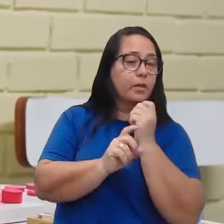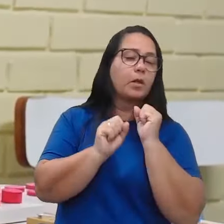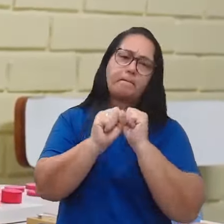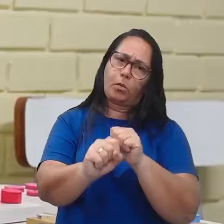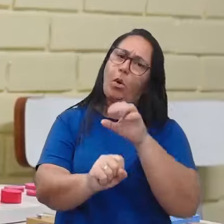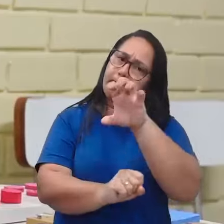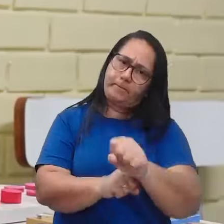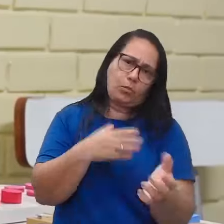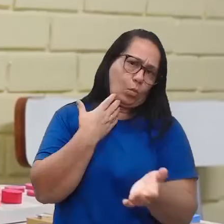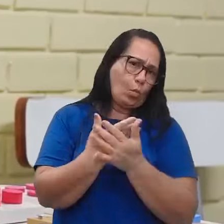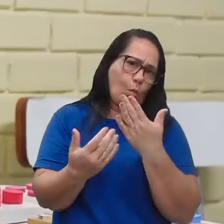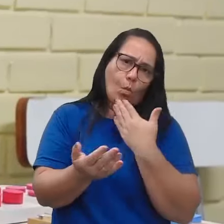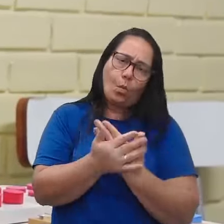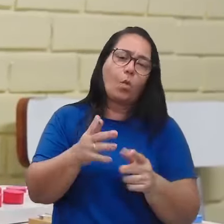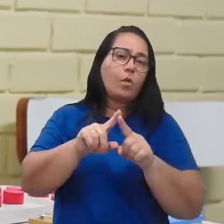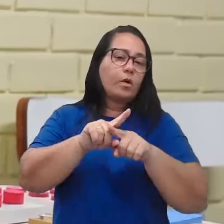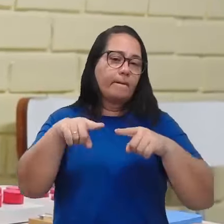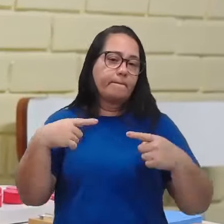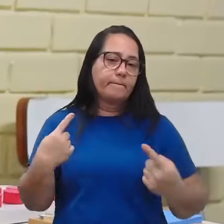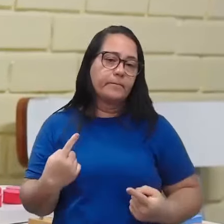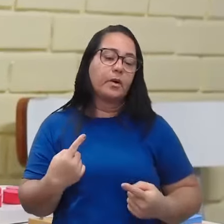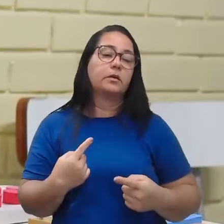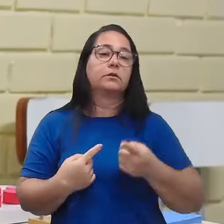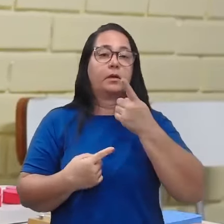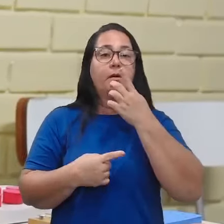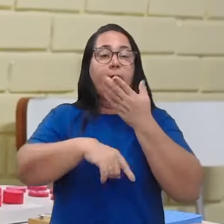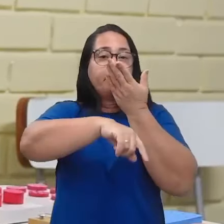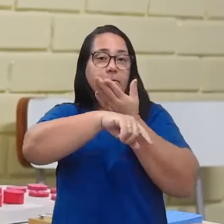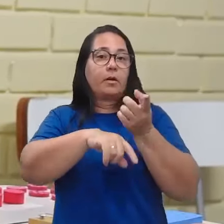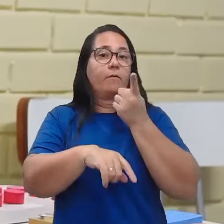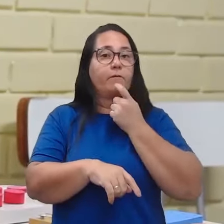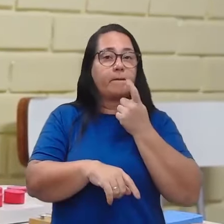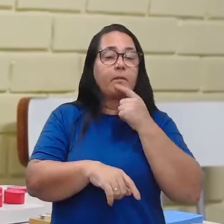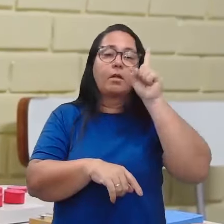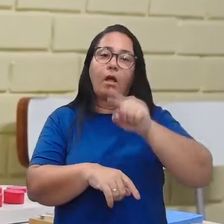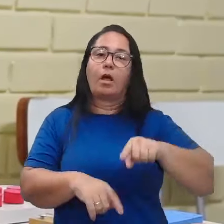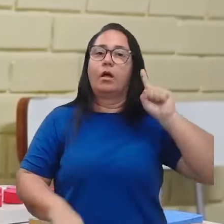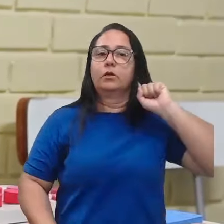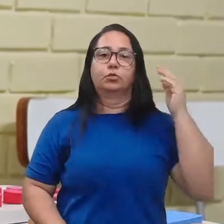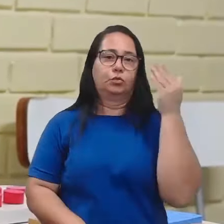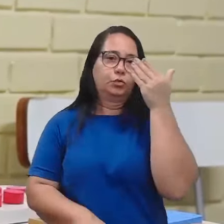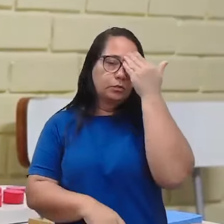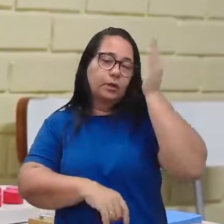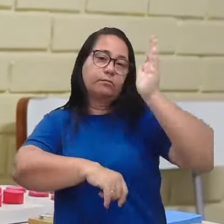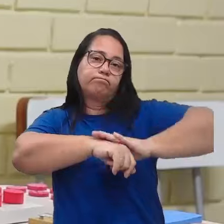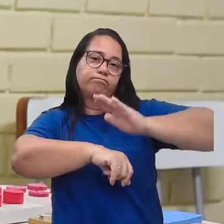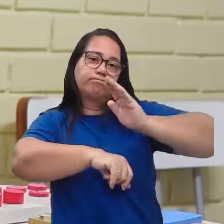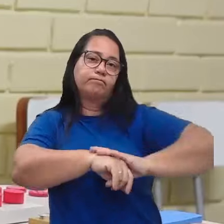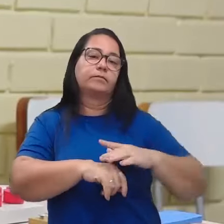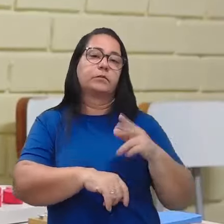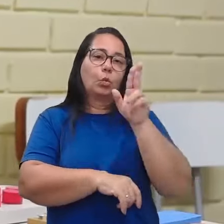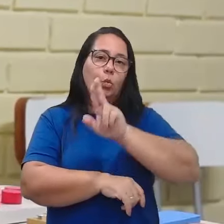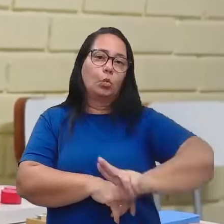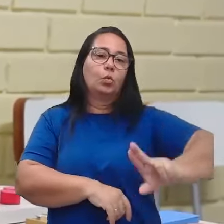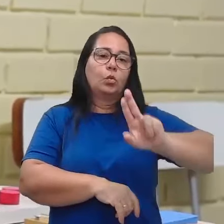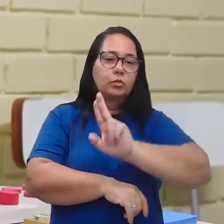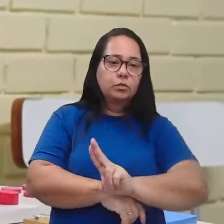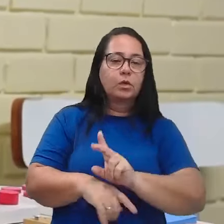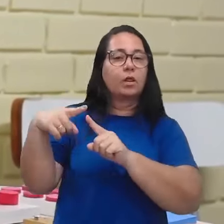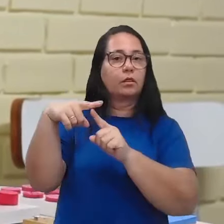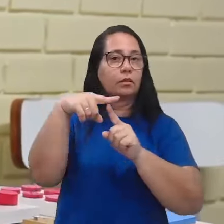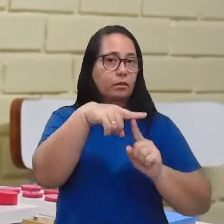bengala. Então, aqui quando a gente dá aula de orientação à mobilidade, que é para ele ter essa autonomia. Vai depender do tipo, de como é